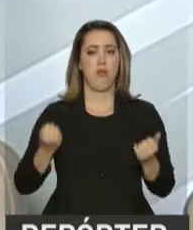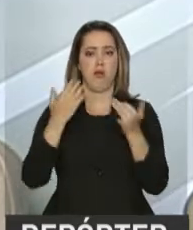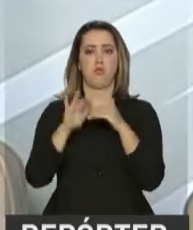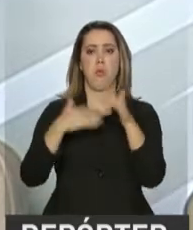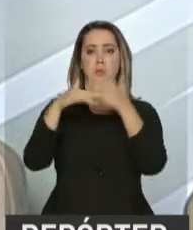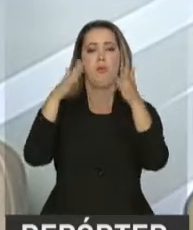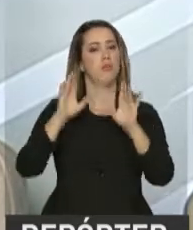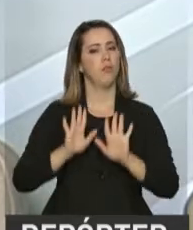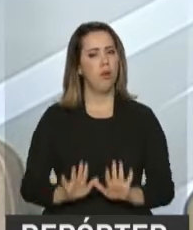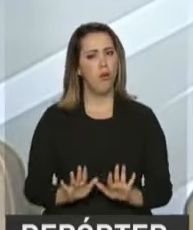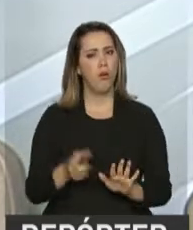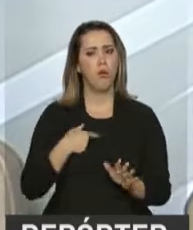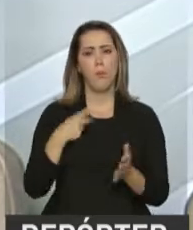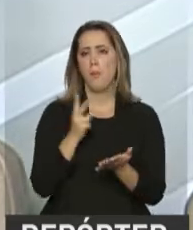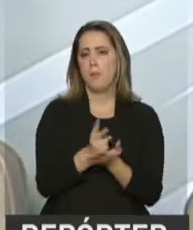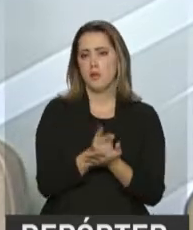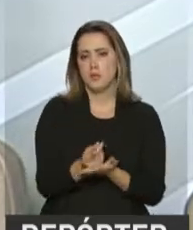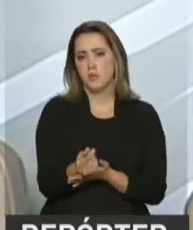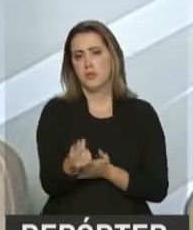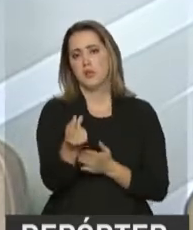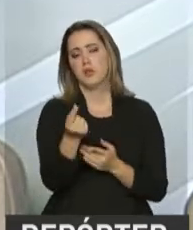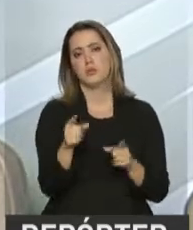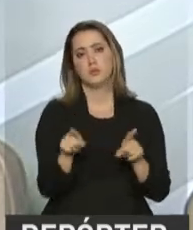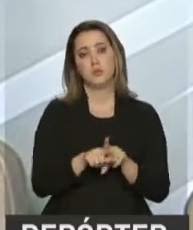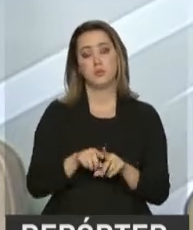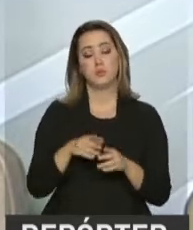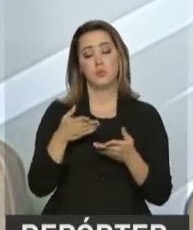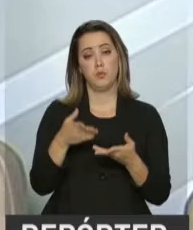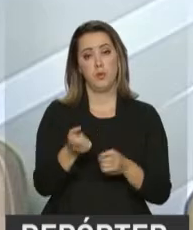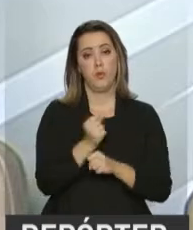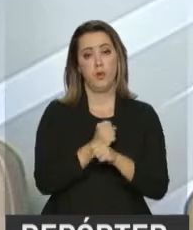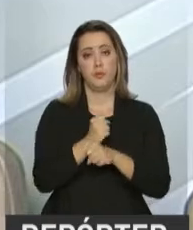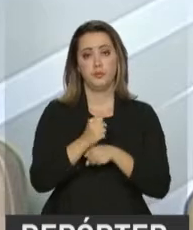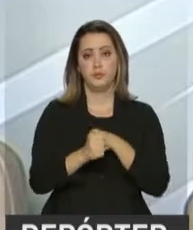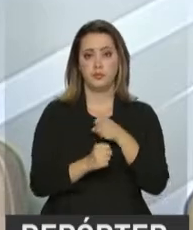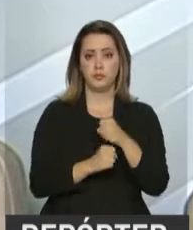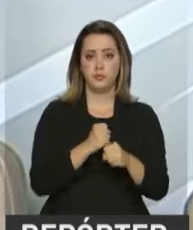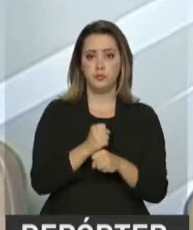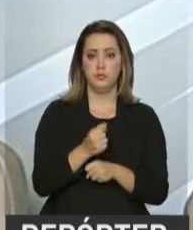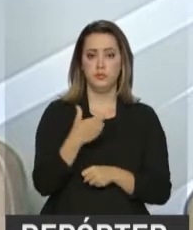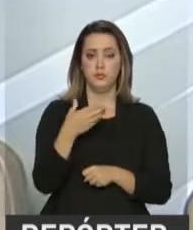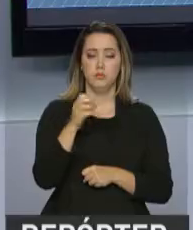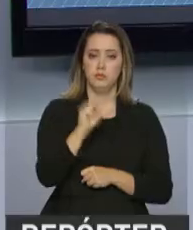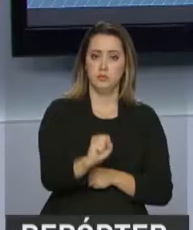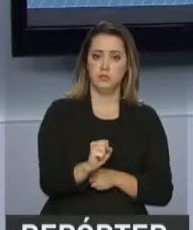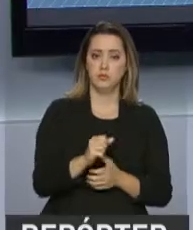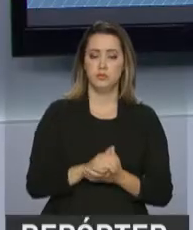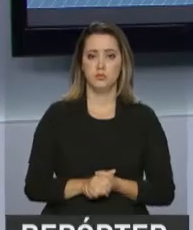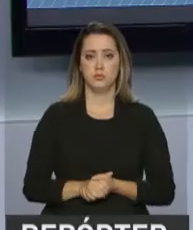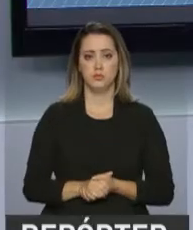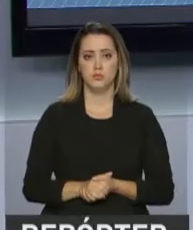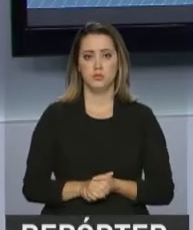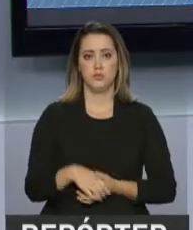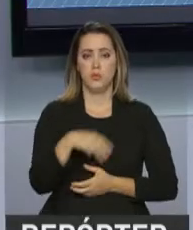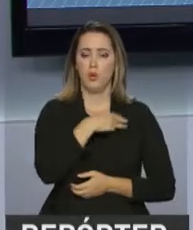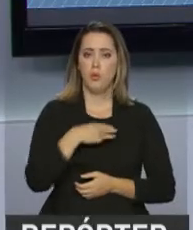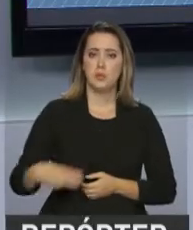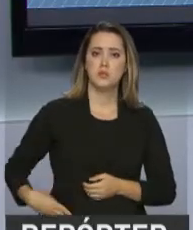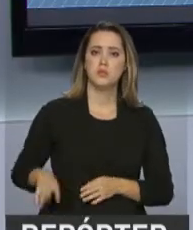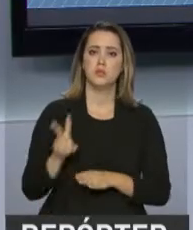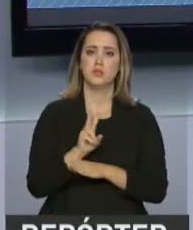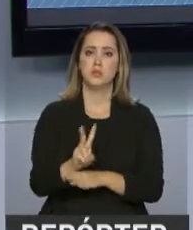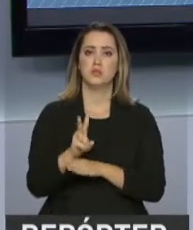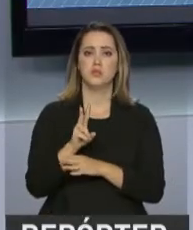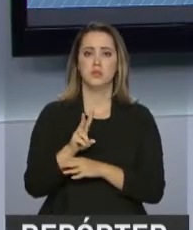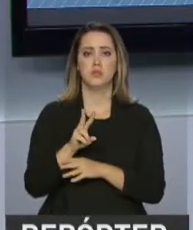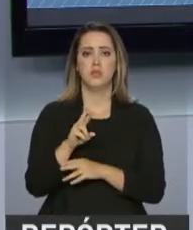despesa prevista de pessoal, né, para o ano de 2018. O ministro da